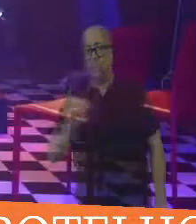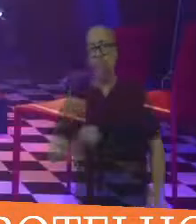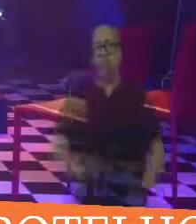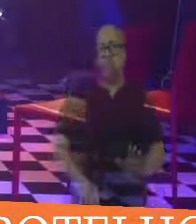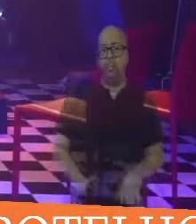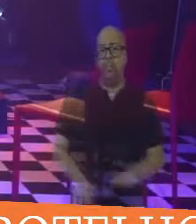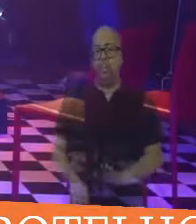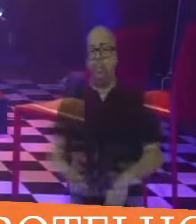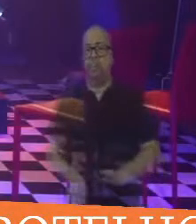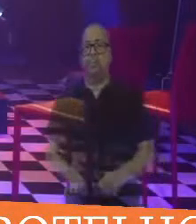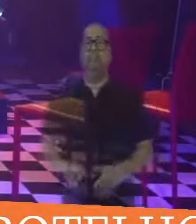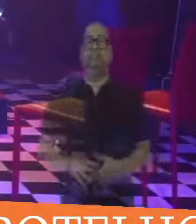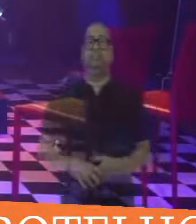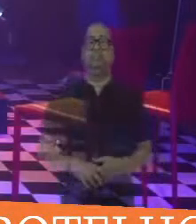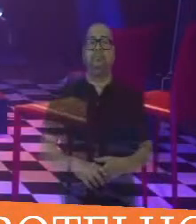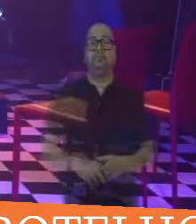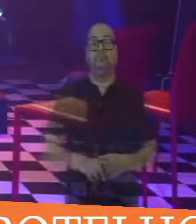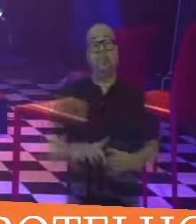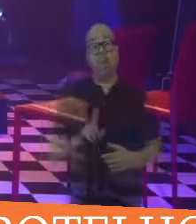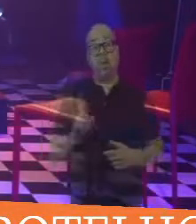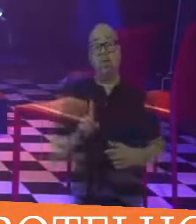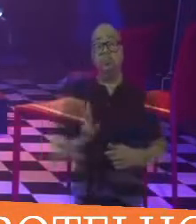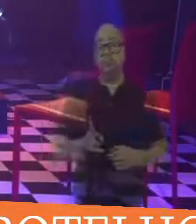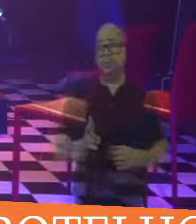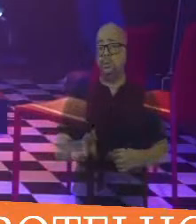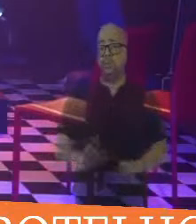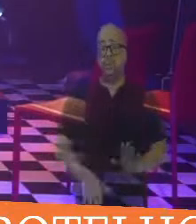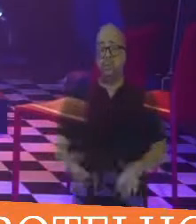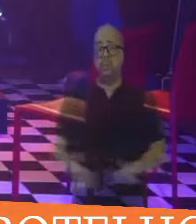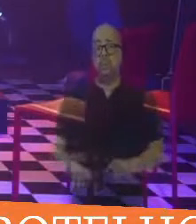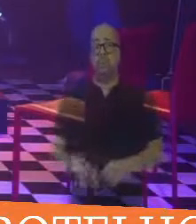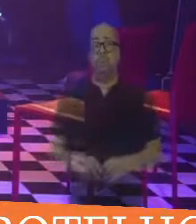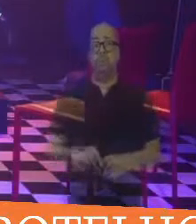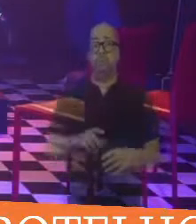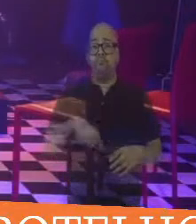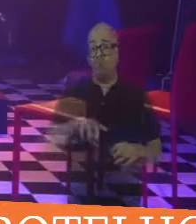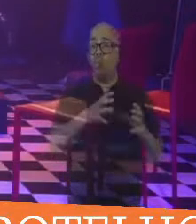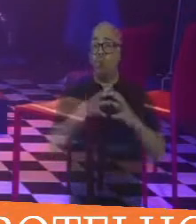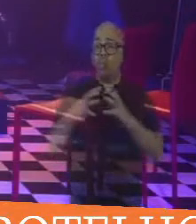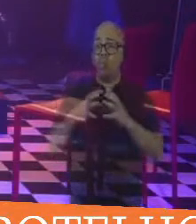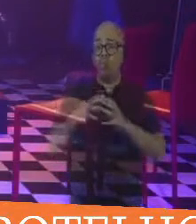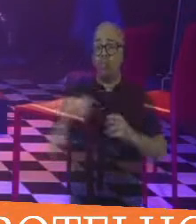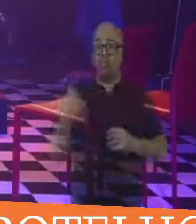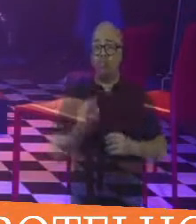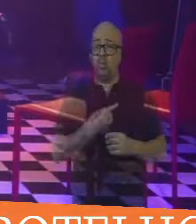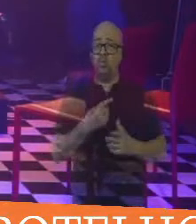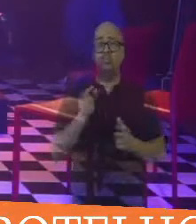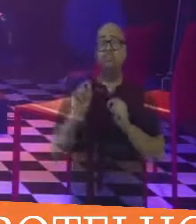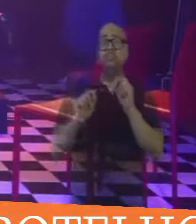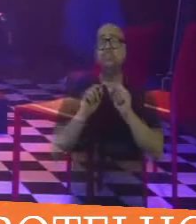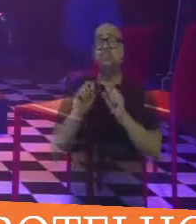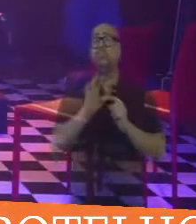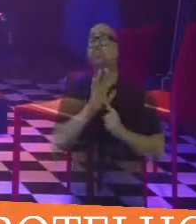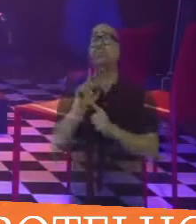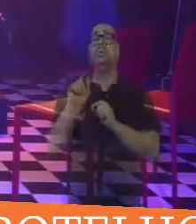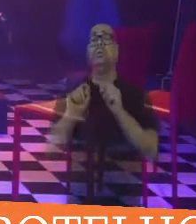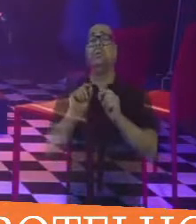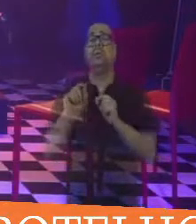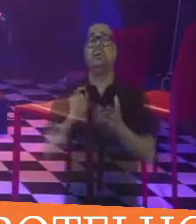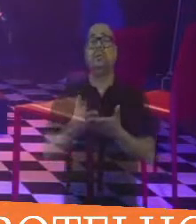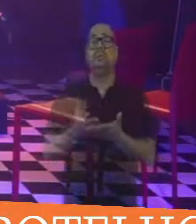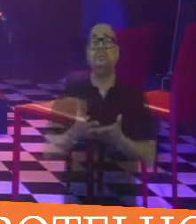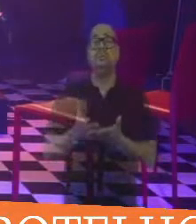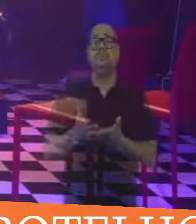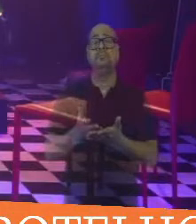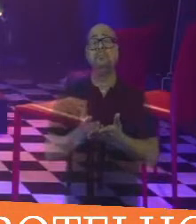nosso grupo, ele toca carrom, basicamente, né? E essa formação, por assim dizer, ela nos dá a possibilidade de,